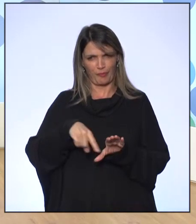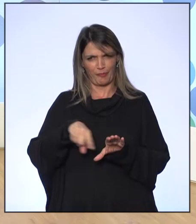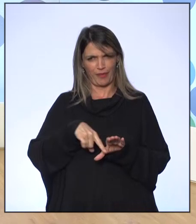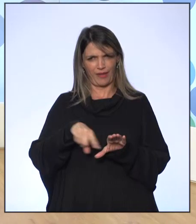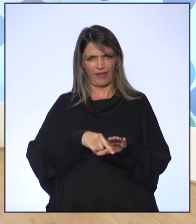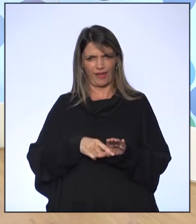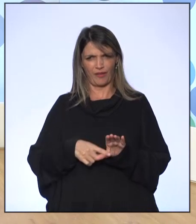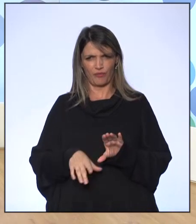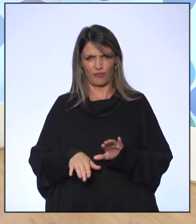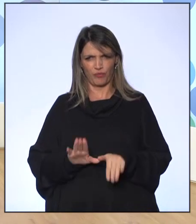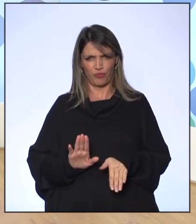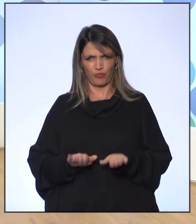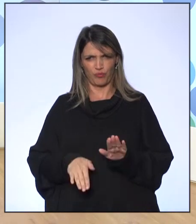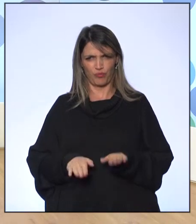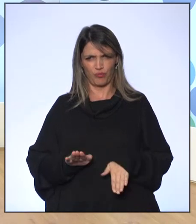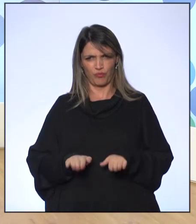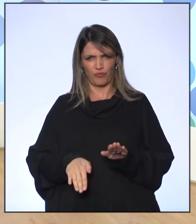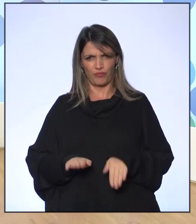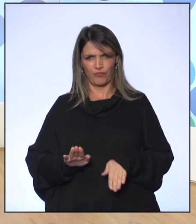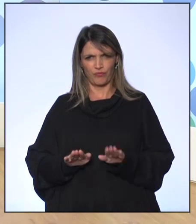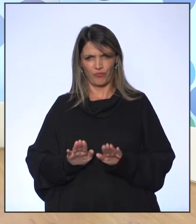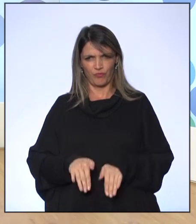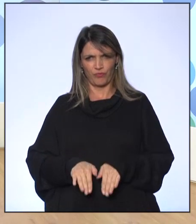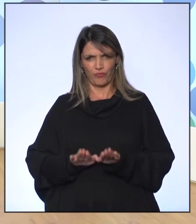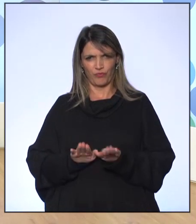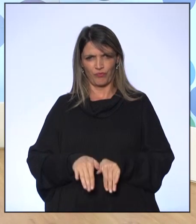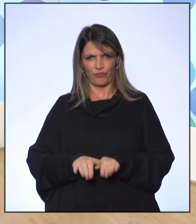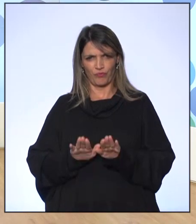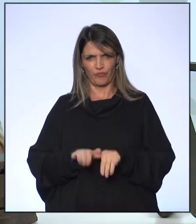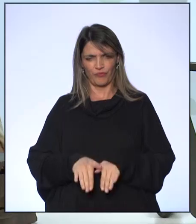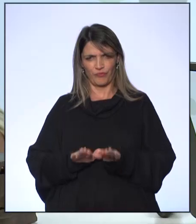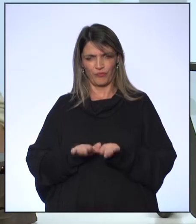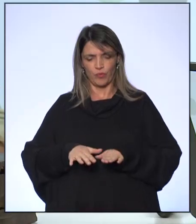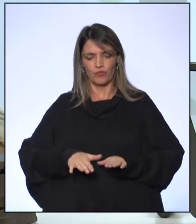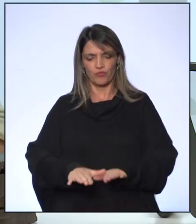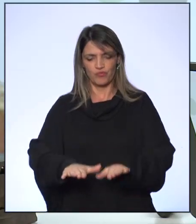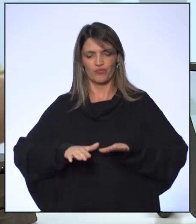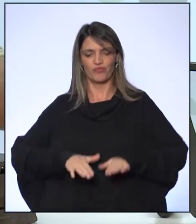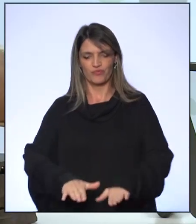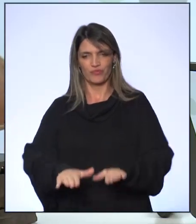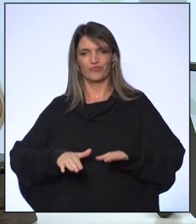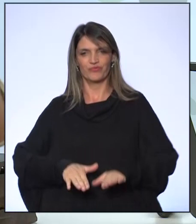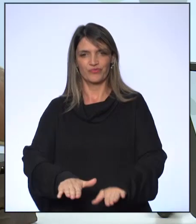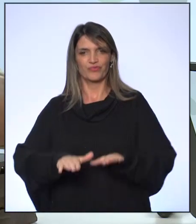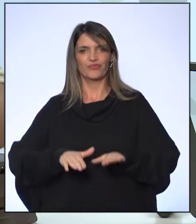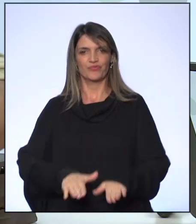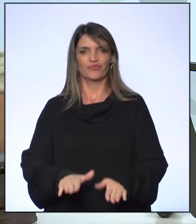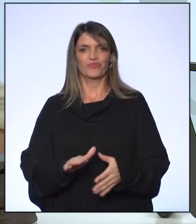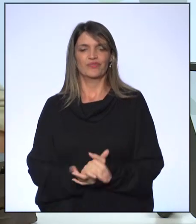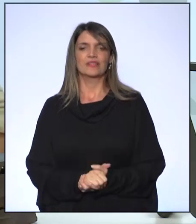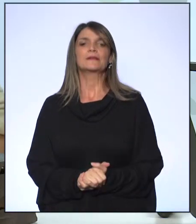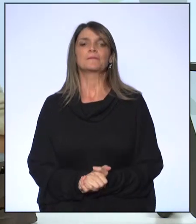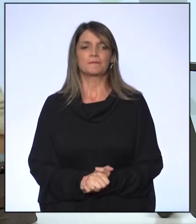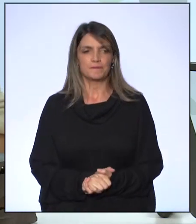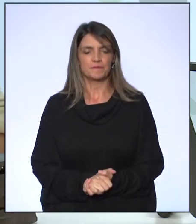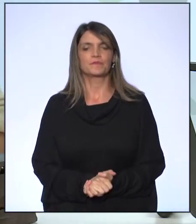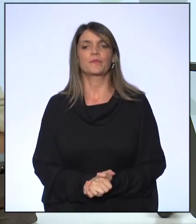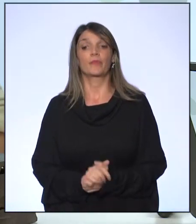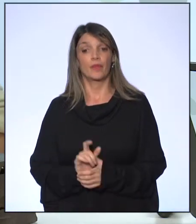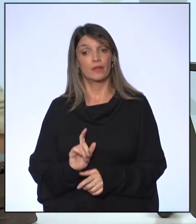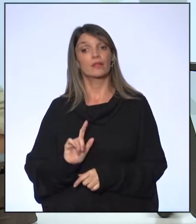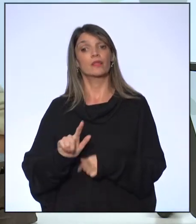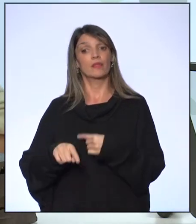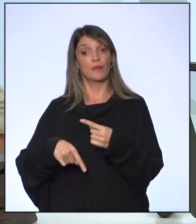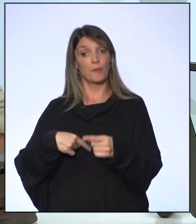Então todas Ficava as só coisa. A Um eletricidade. pezinho em cima, só costurando, tranquilo. Outra mão exatamente. aqui. A eletricidade,